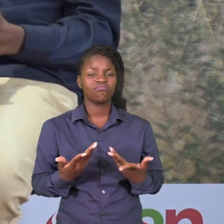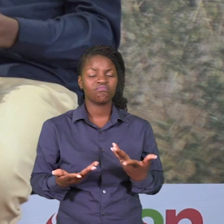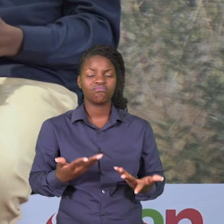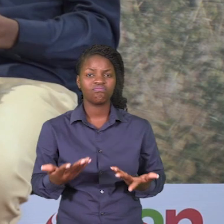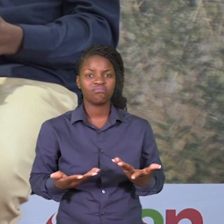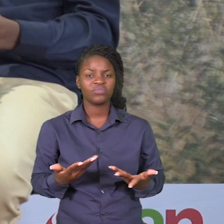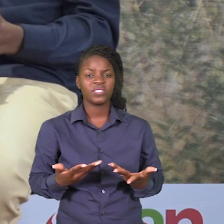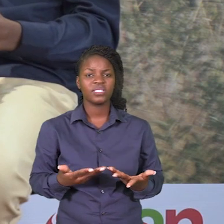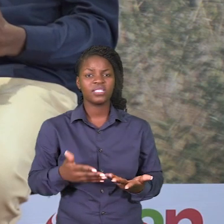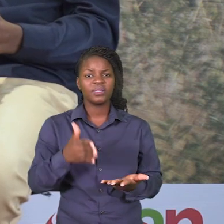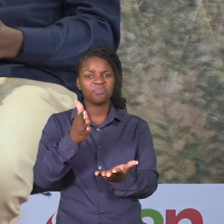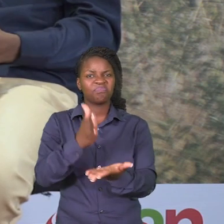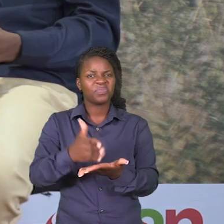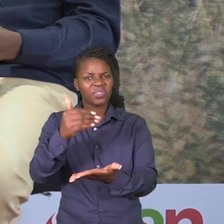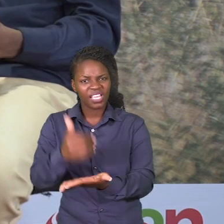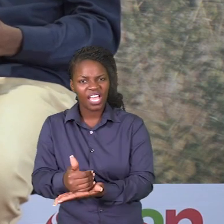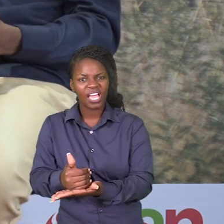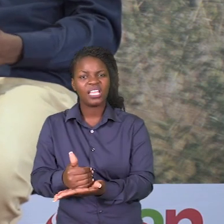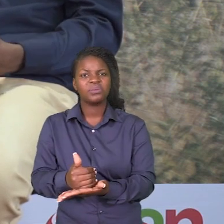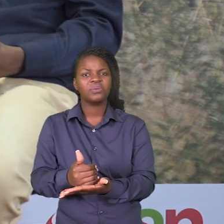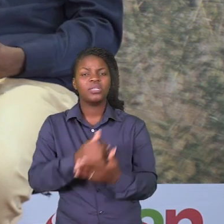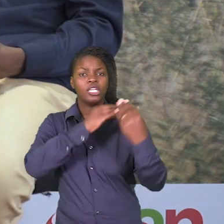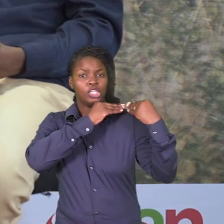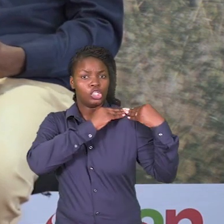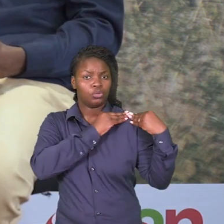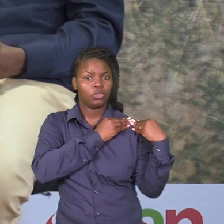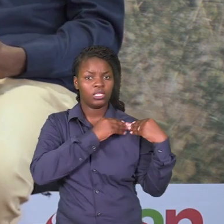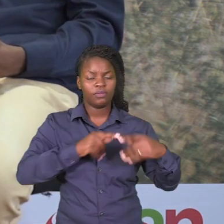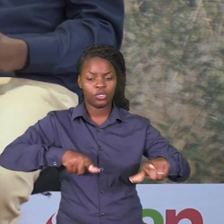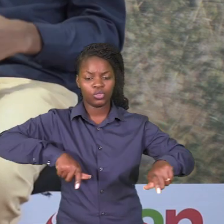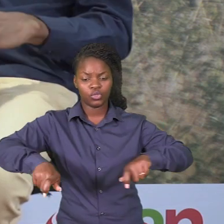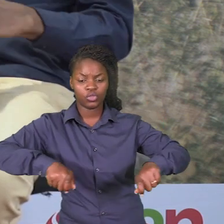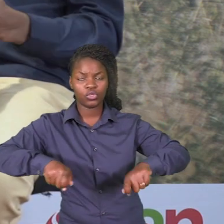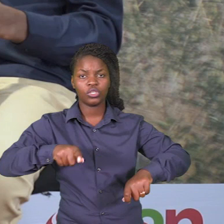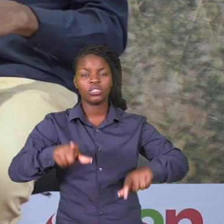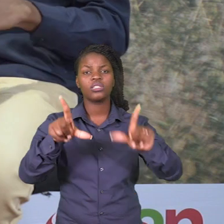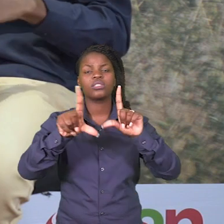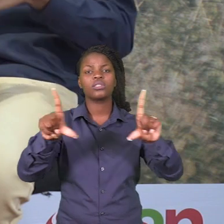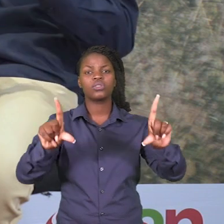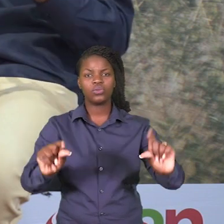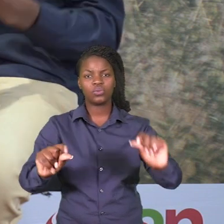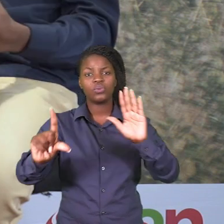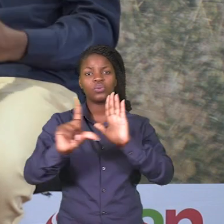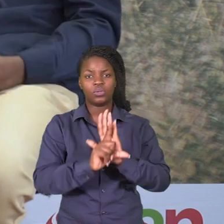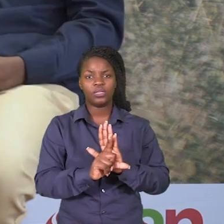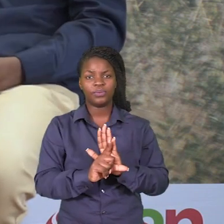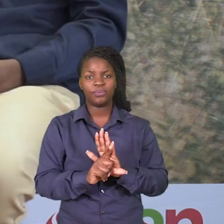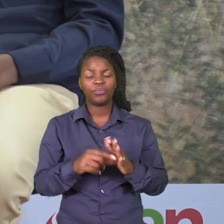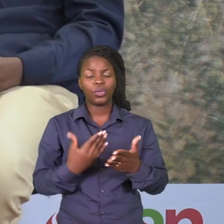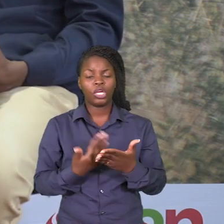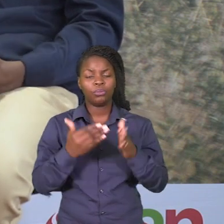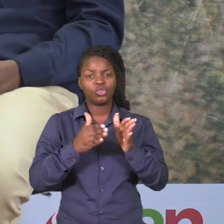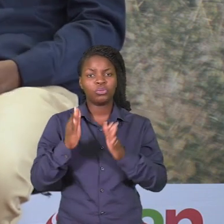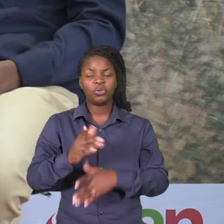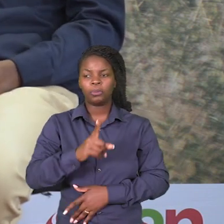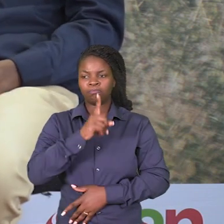da da do comprometimento das entidades responsáveis por por por deixar esta ali o que façam-se ali ser implementada